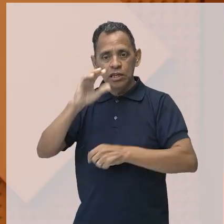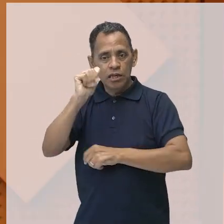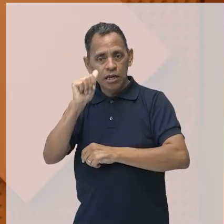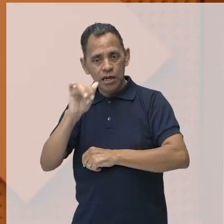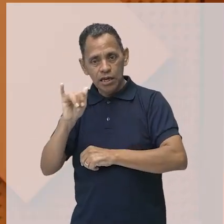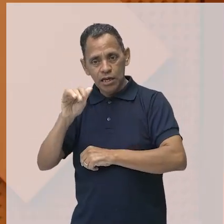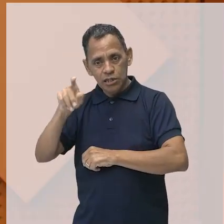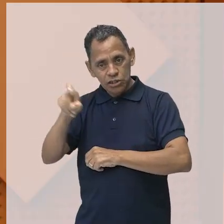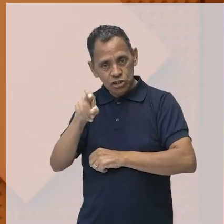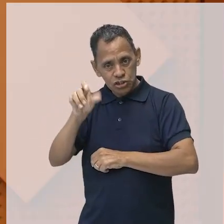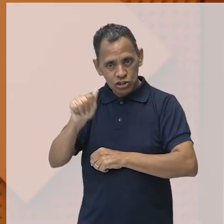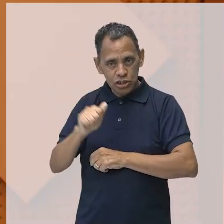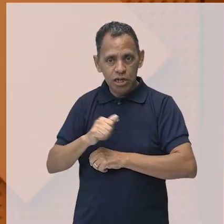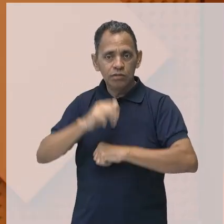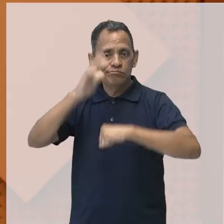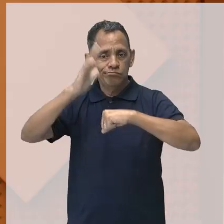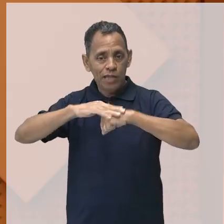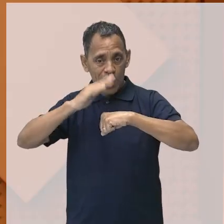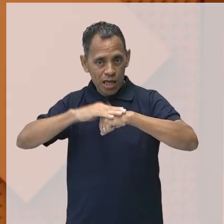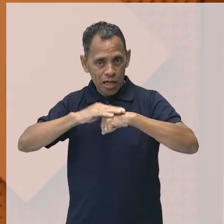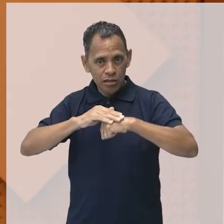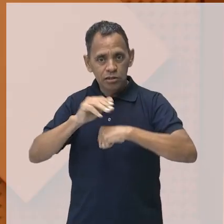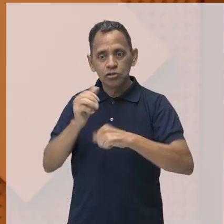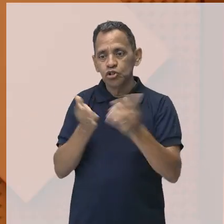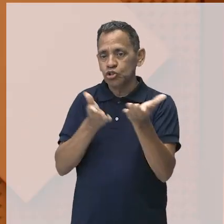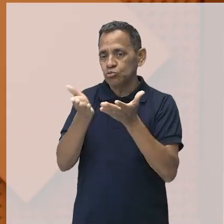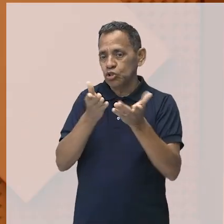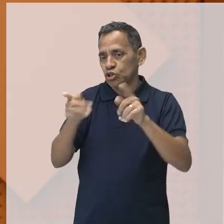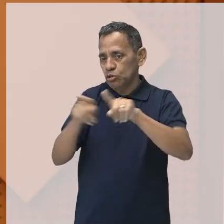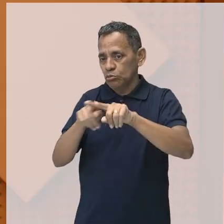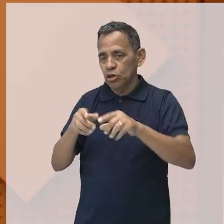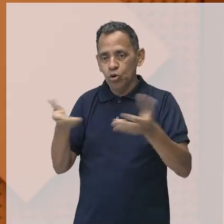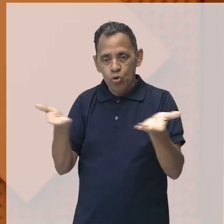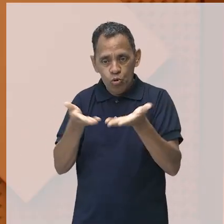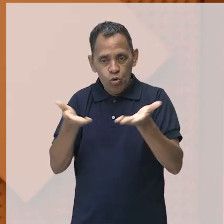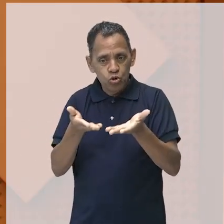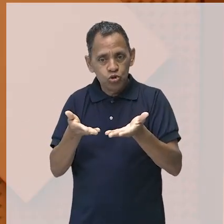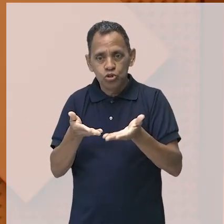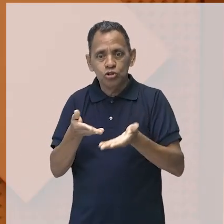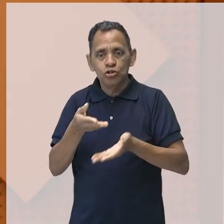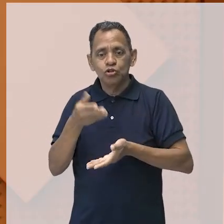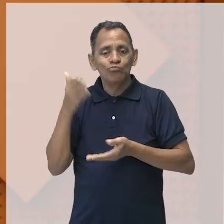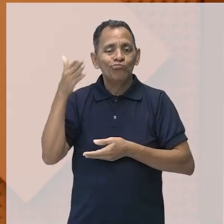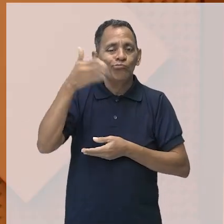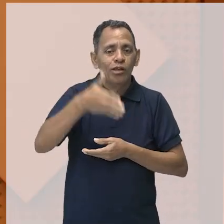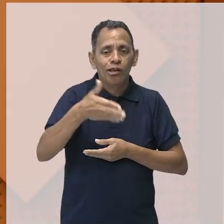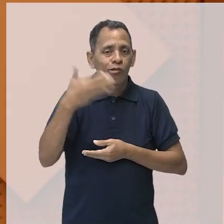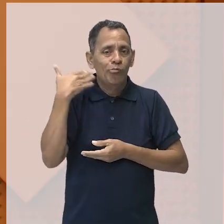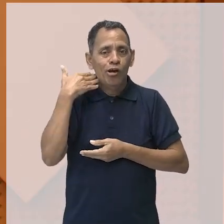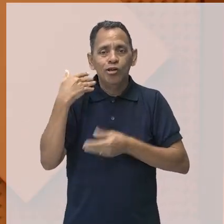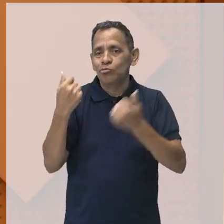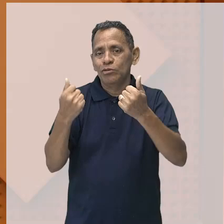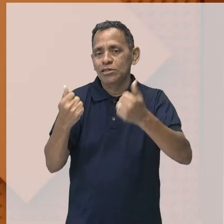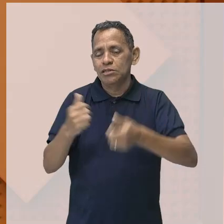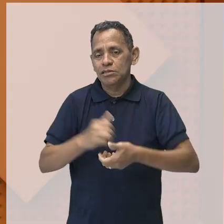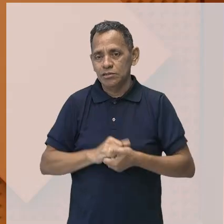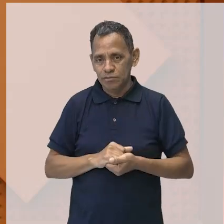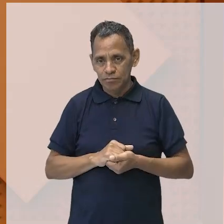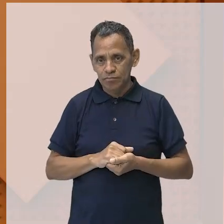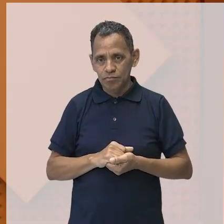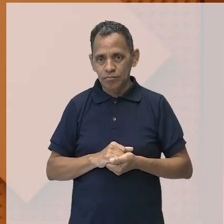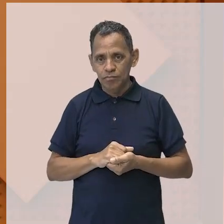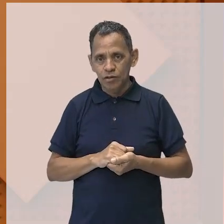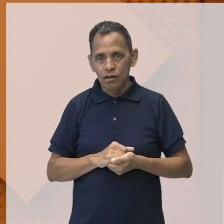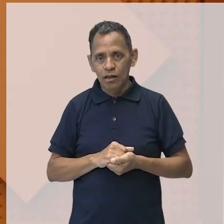de trabalho, porque agora nós estamos fazendo quase tudo pelo celular. Eu, particularmente, tem muito tempo que eu não vou a uma agência